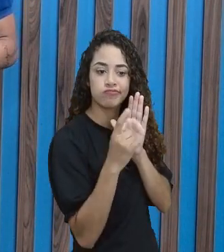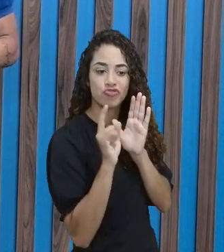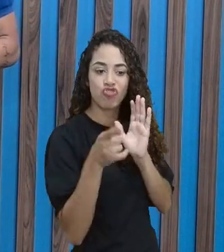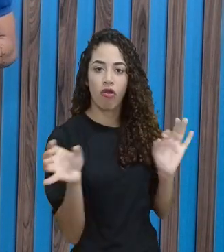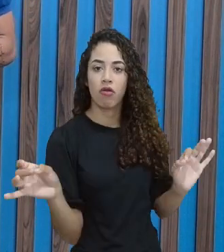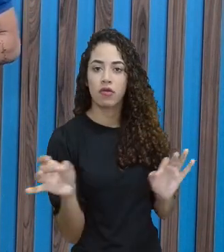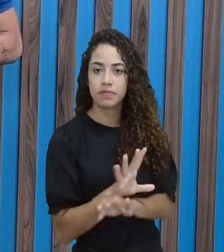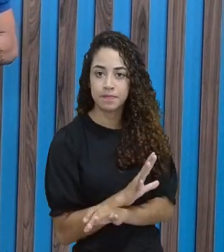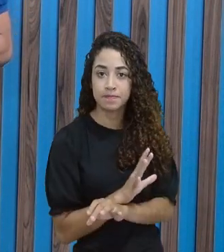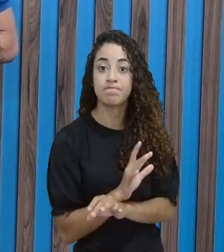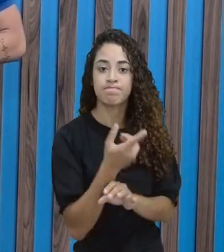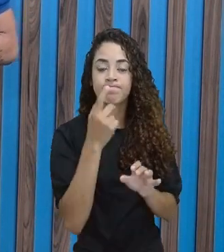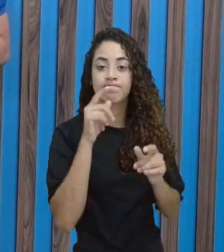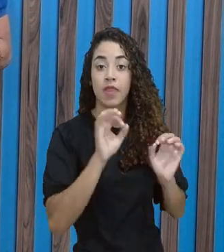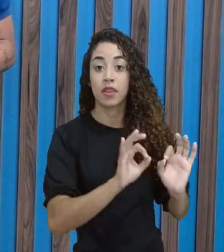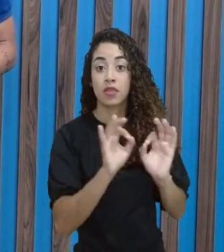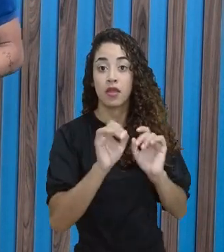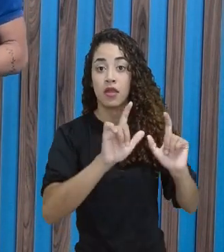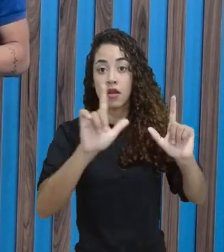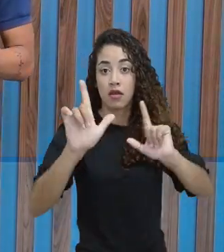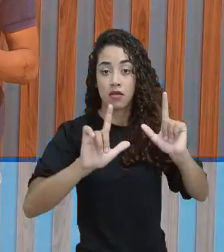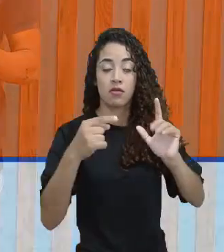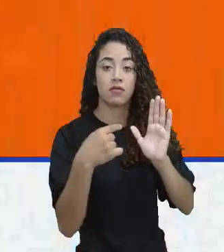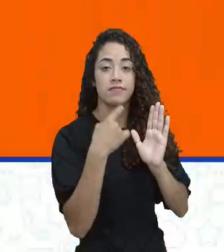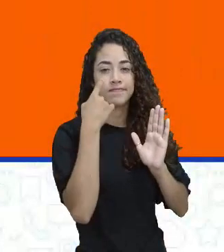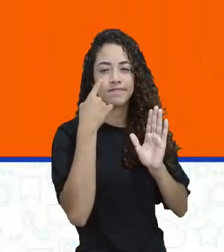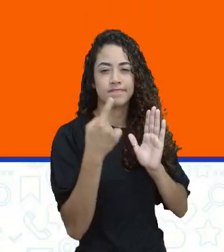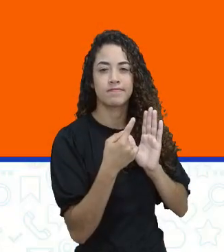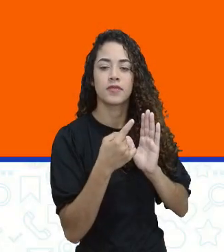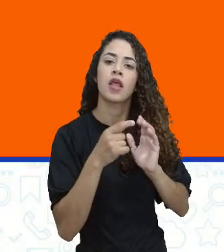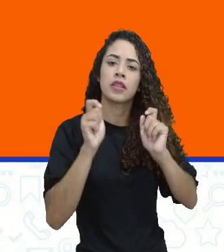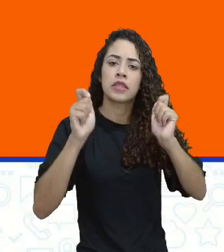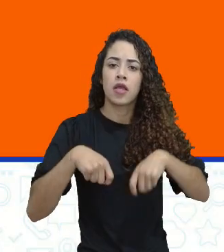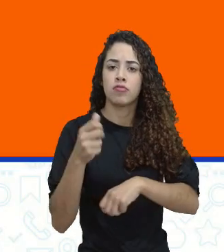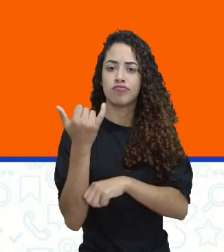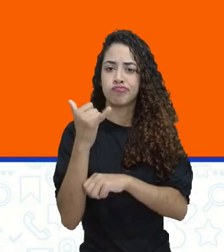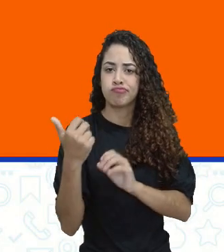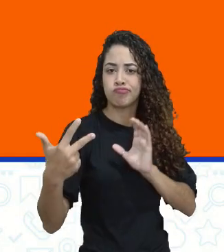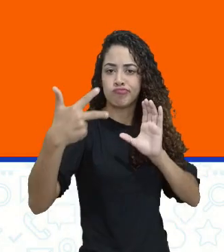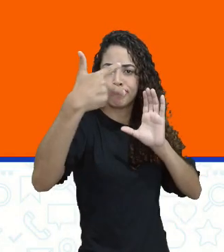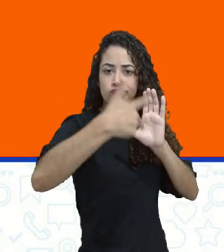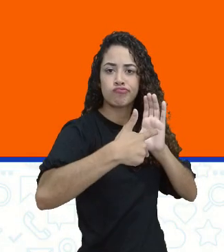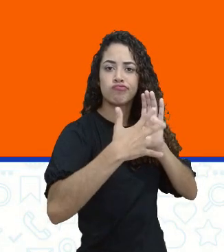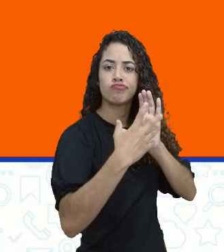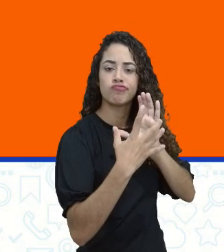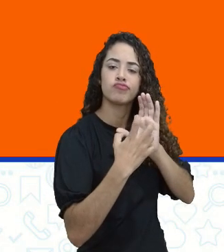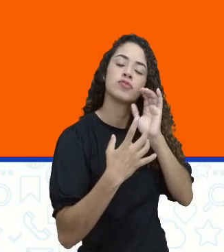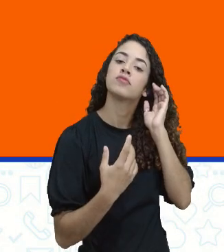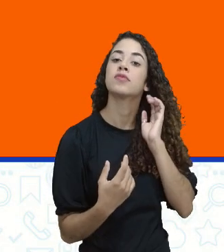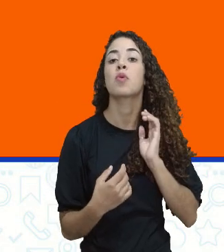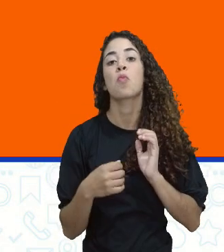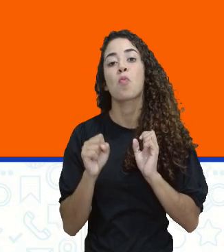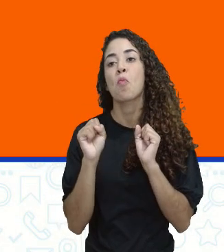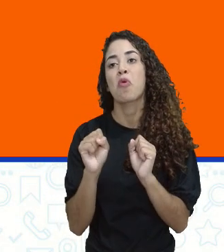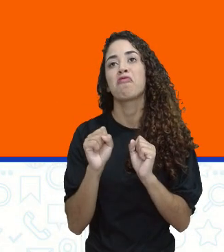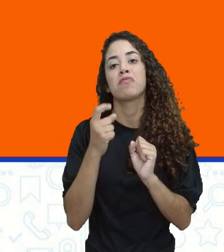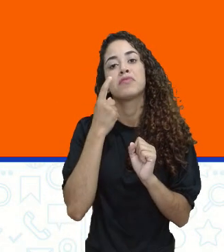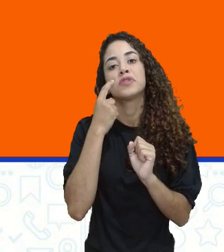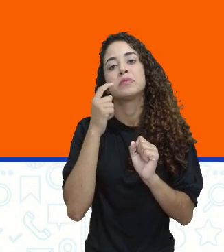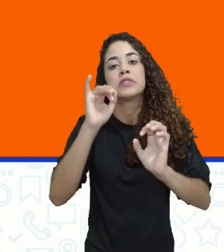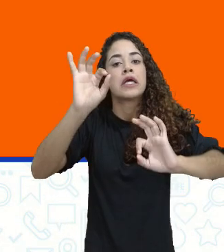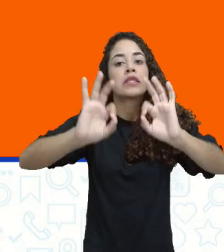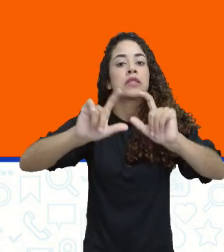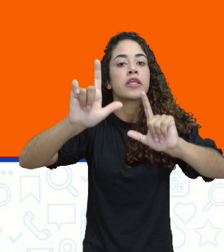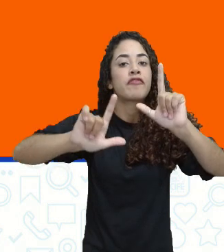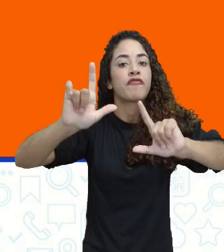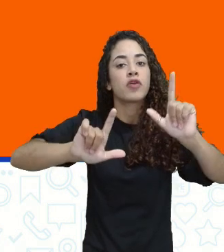pronto, né, na tela para vocês poderem escanear, de repente, se você está vendo aí, né, pela TV,